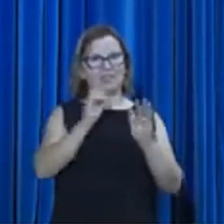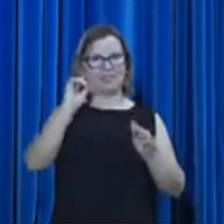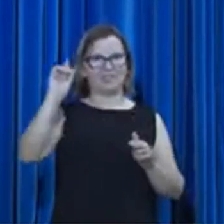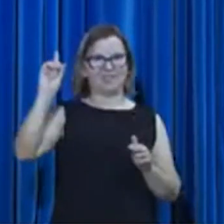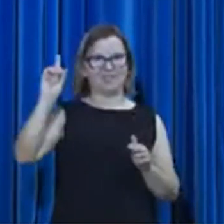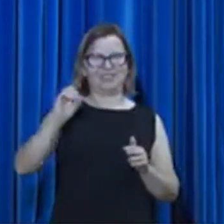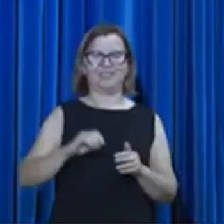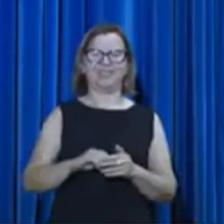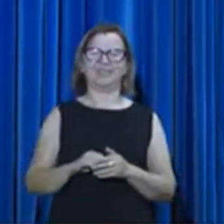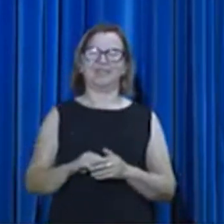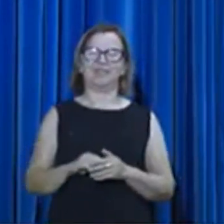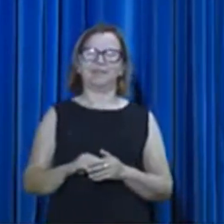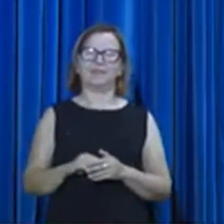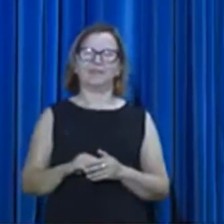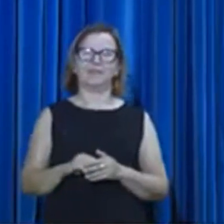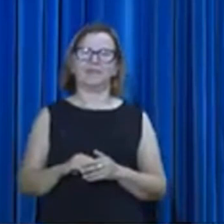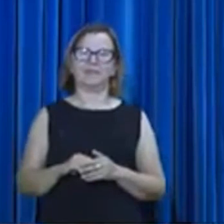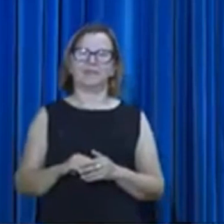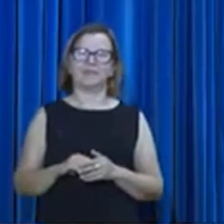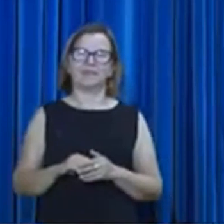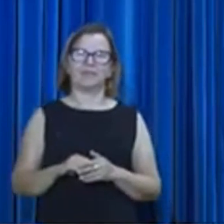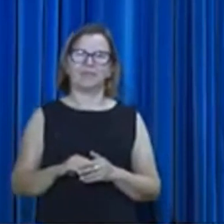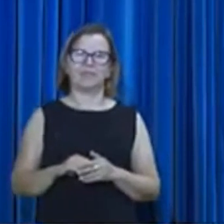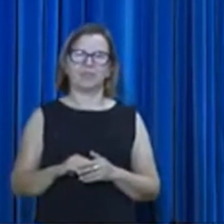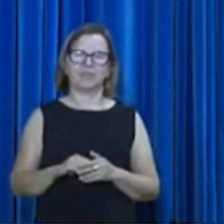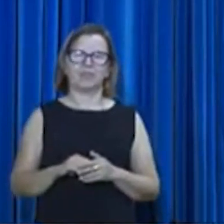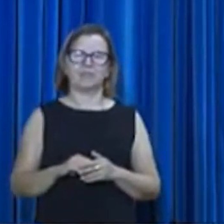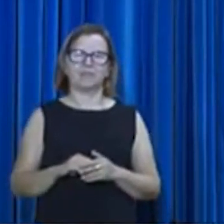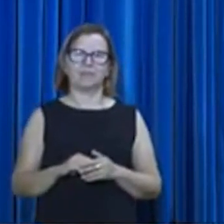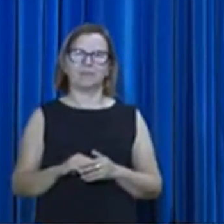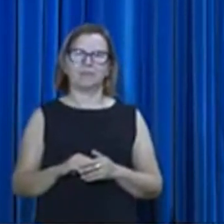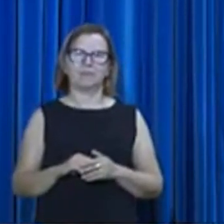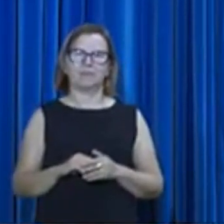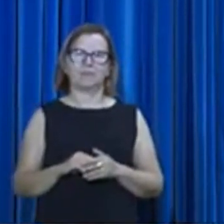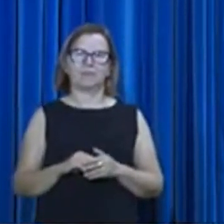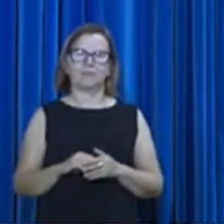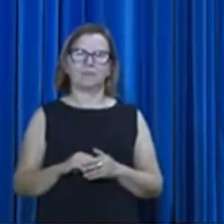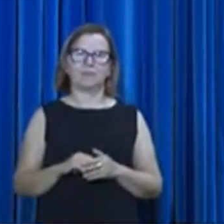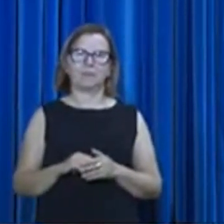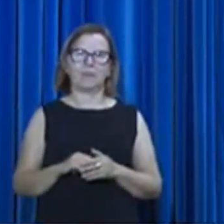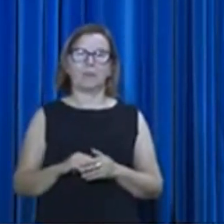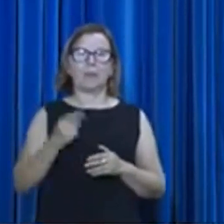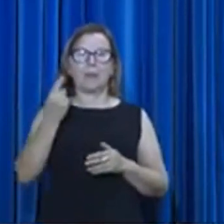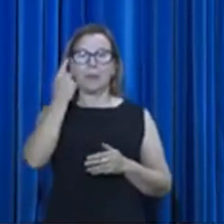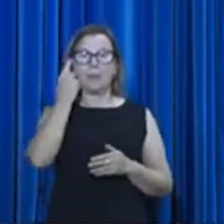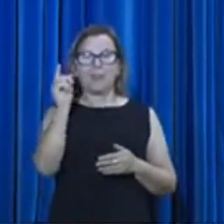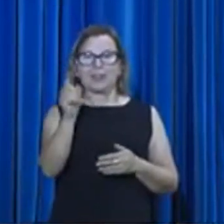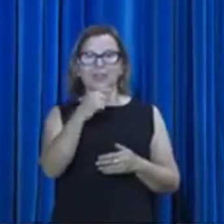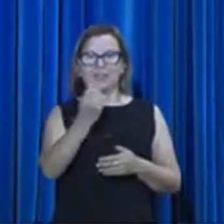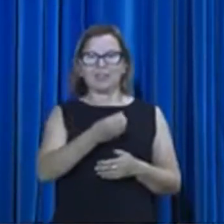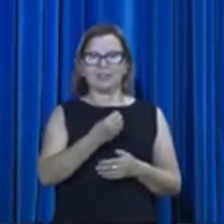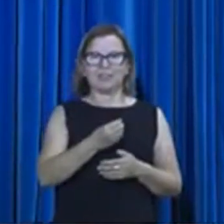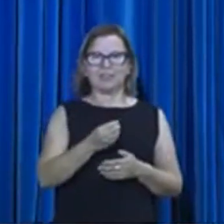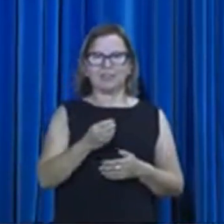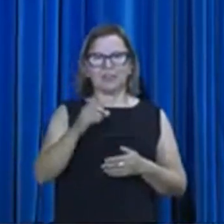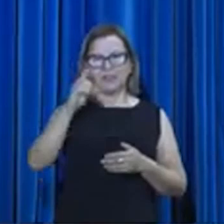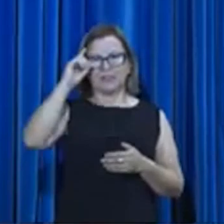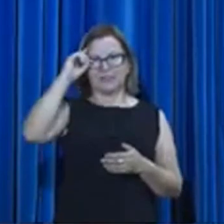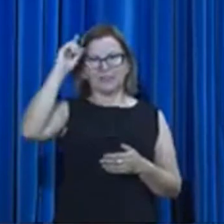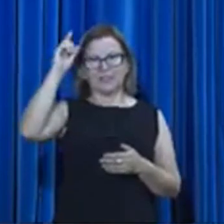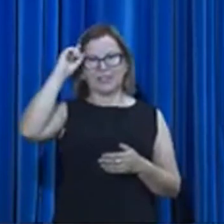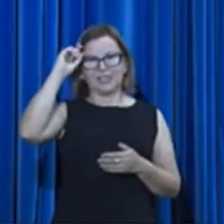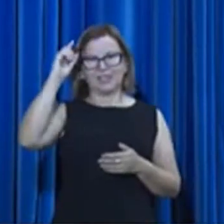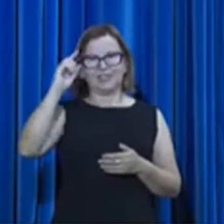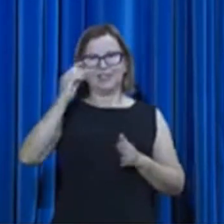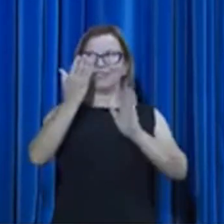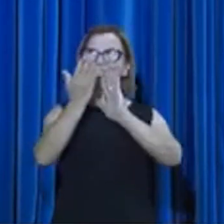citei anteriormente, é a chave para mim, pelo menos, para que nós vivamos a cada dia diante do Senhor.